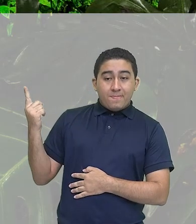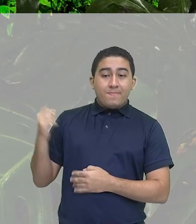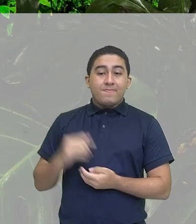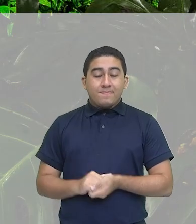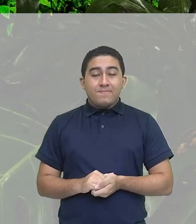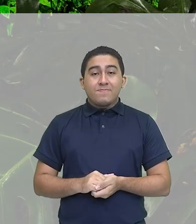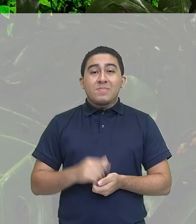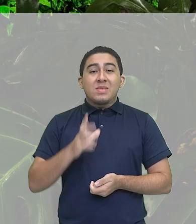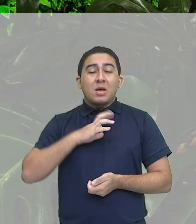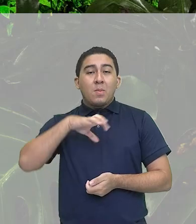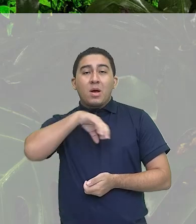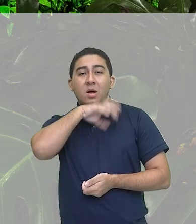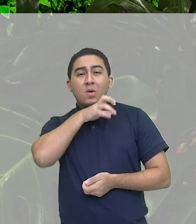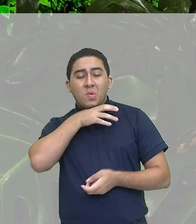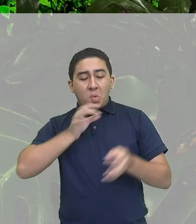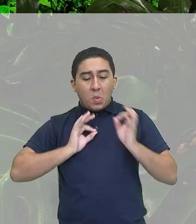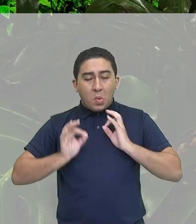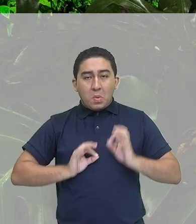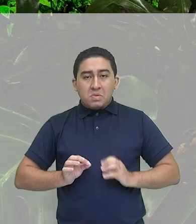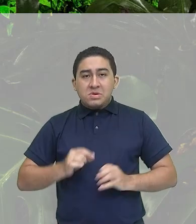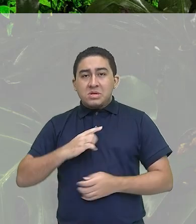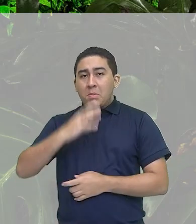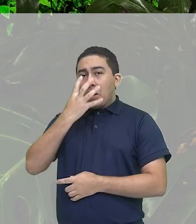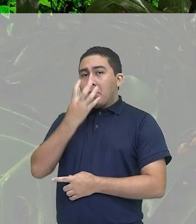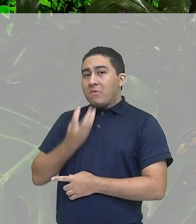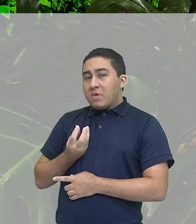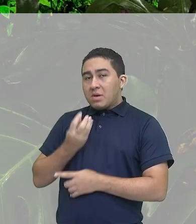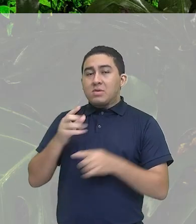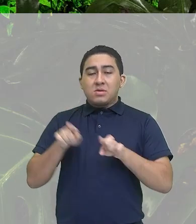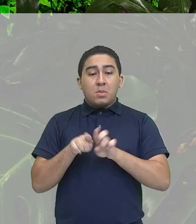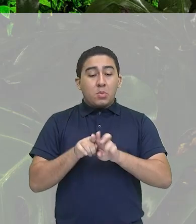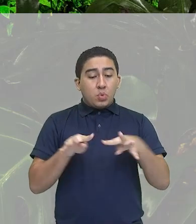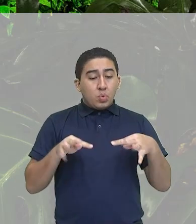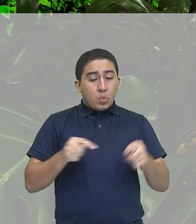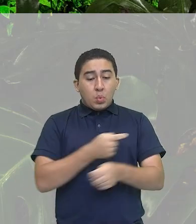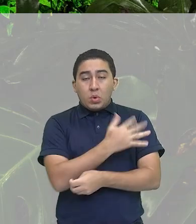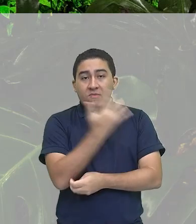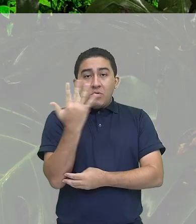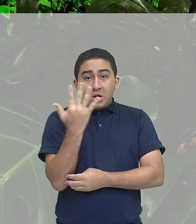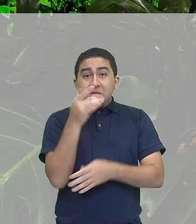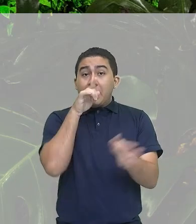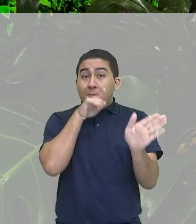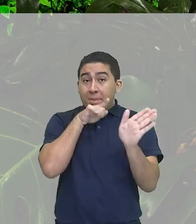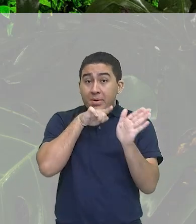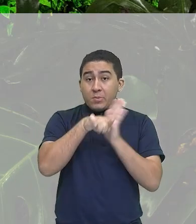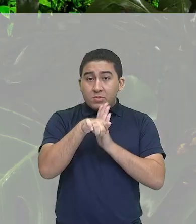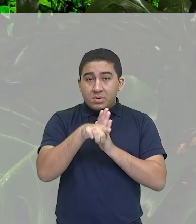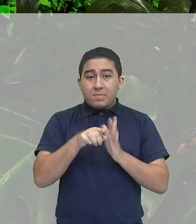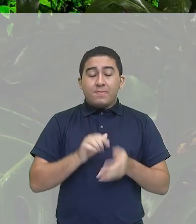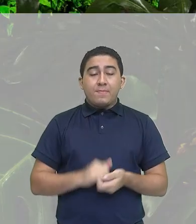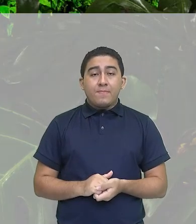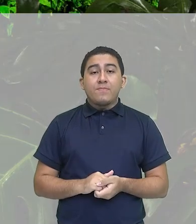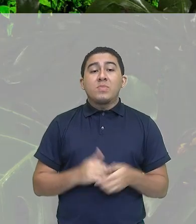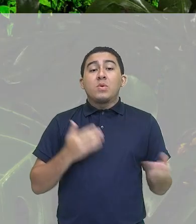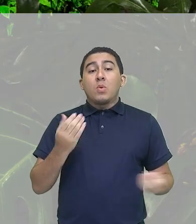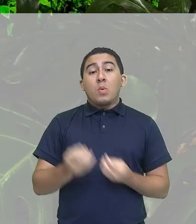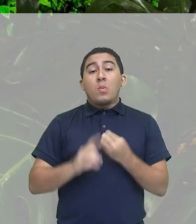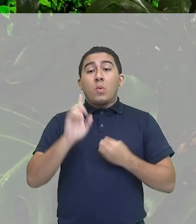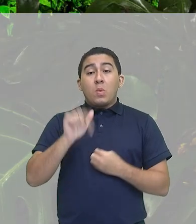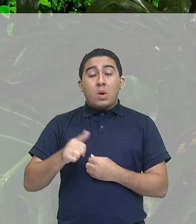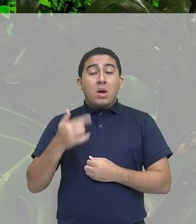uma onça, tem a capivara, tem toda essa floresta. E aí eu tenho uma pergunta para vocês. Como